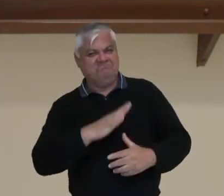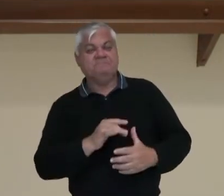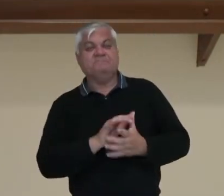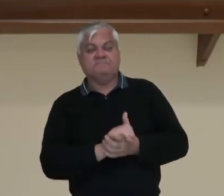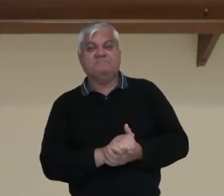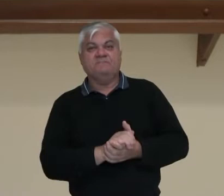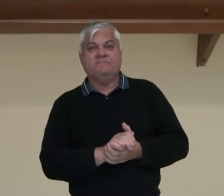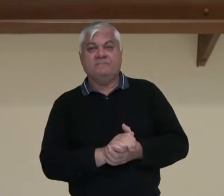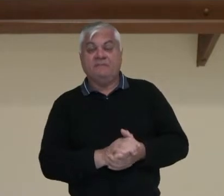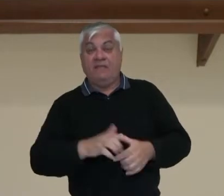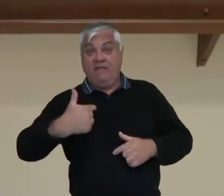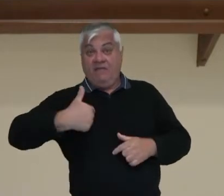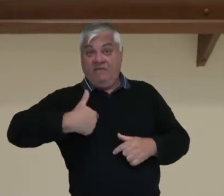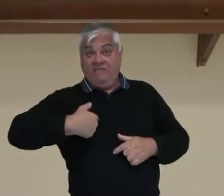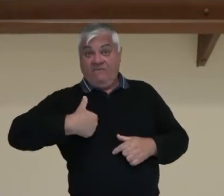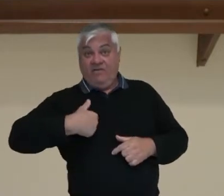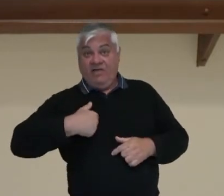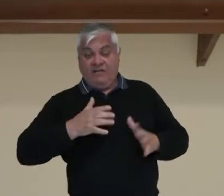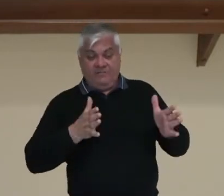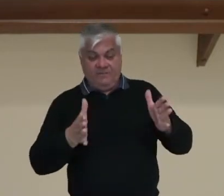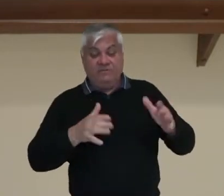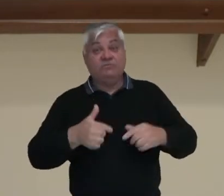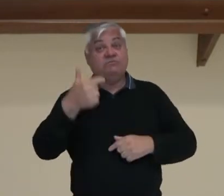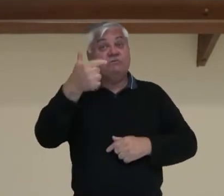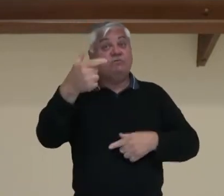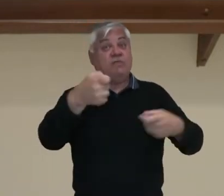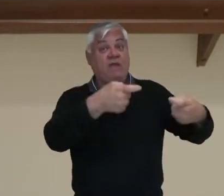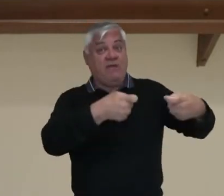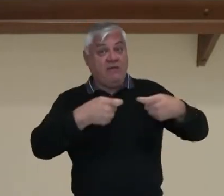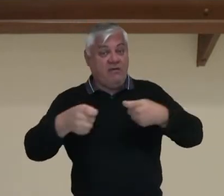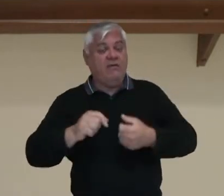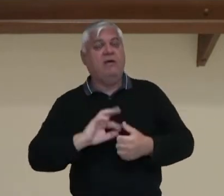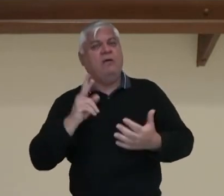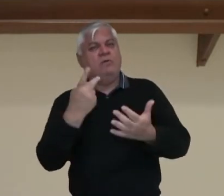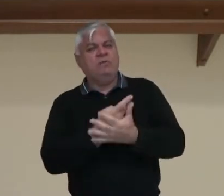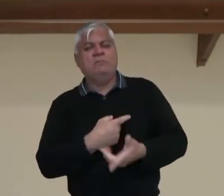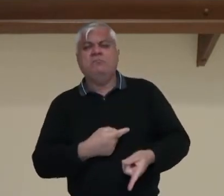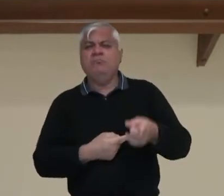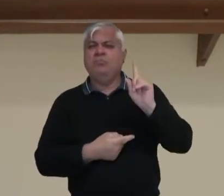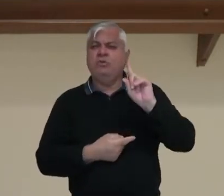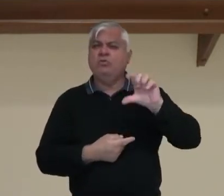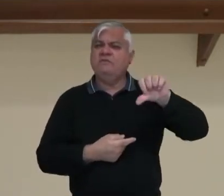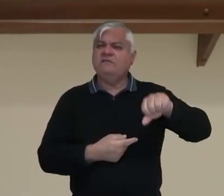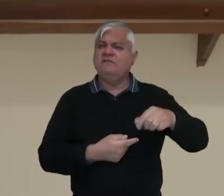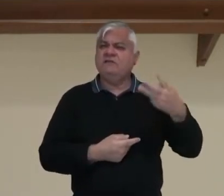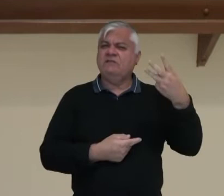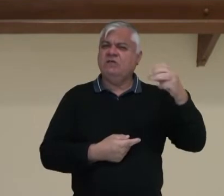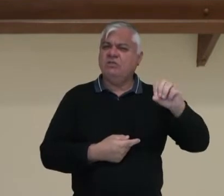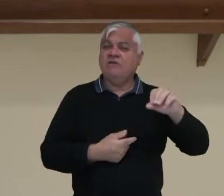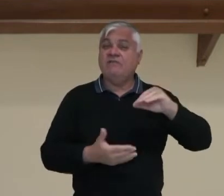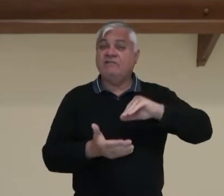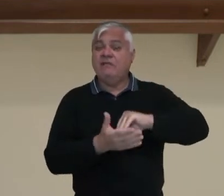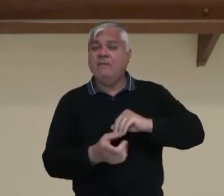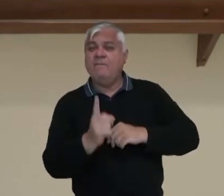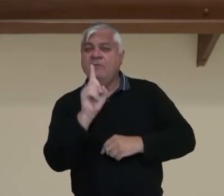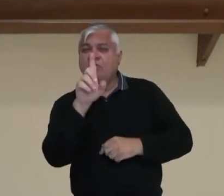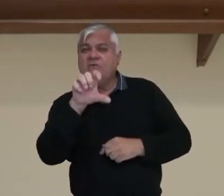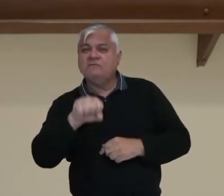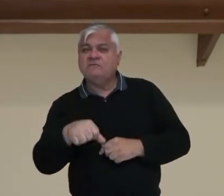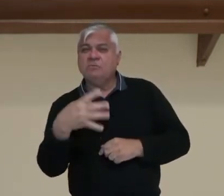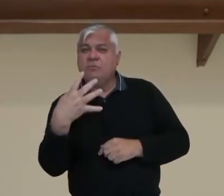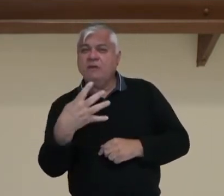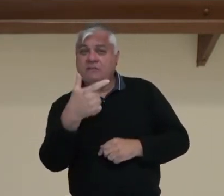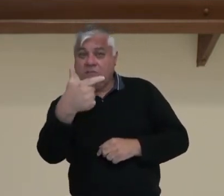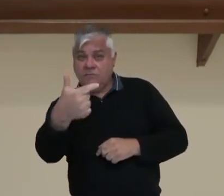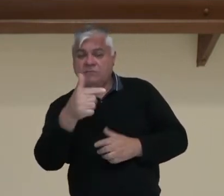Vargas e a Segunda Guerra Mundial. A Segunda Guerra Mundial ela vai acontecer de 1939 até o ano de